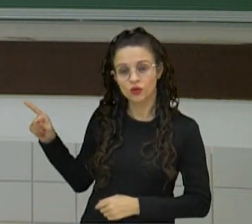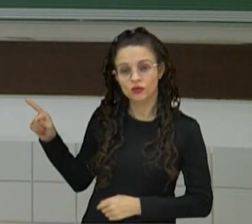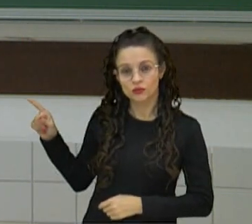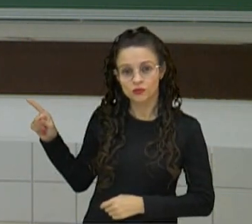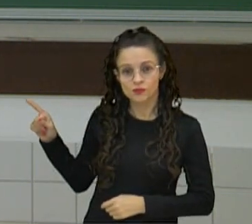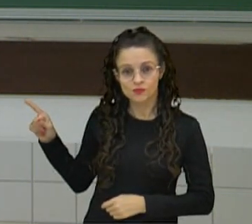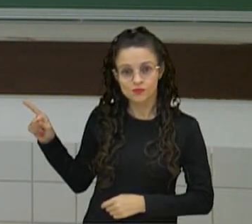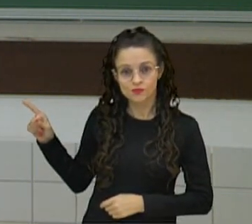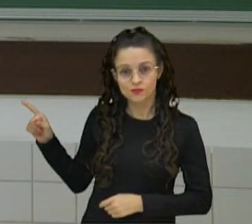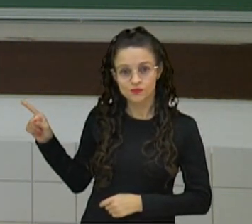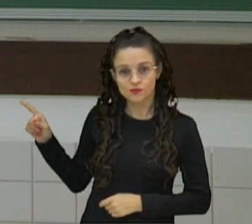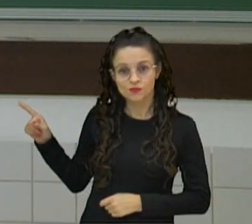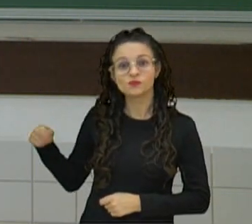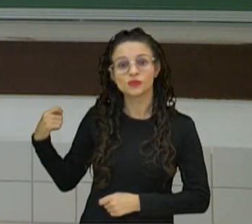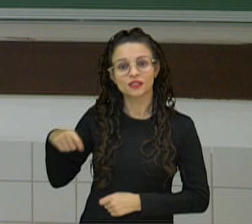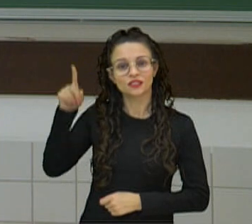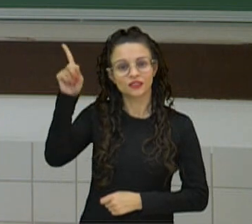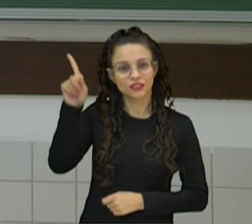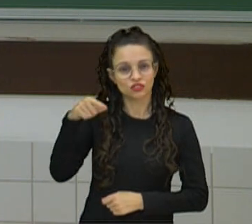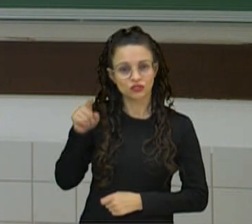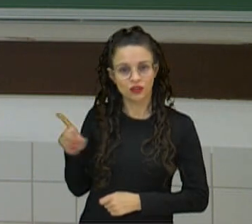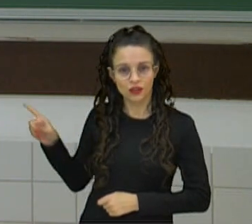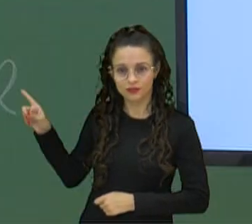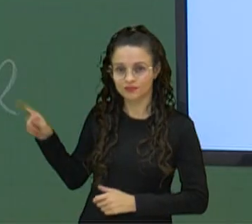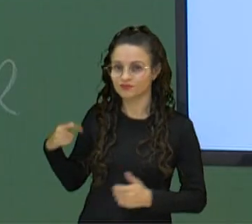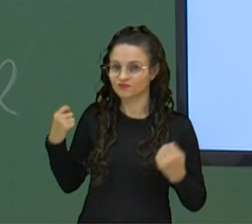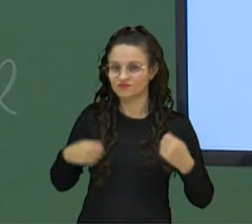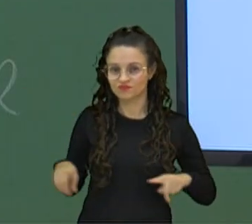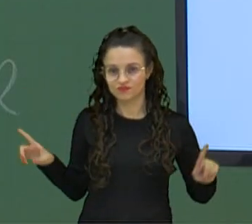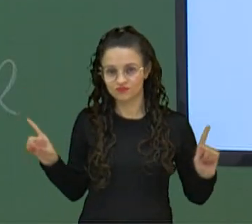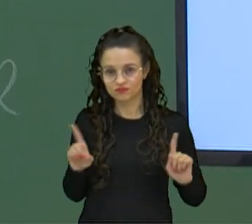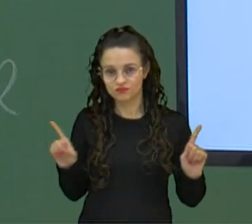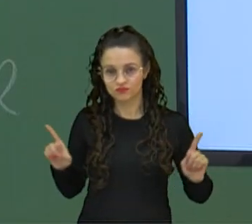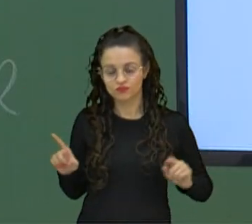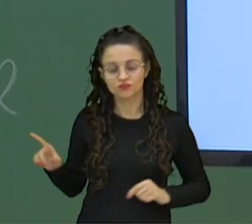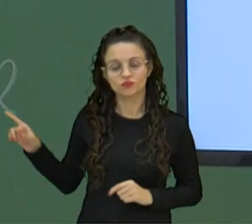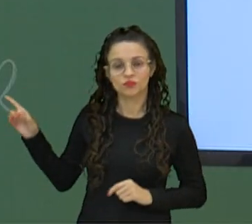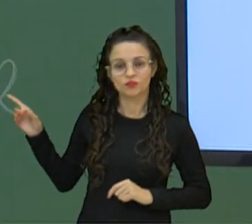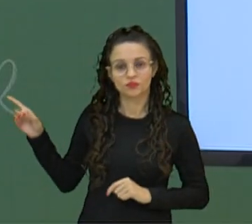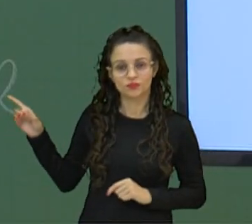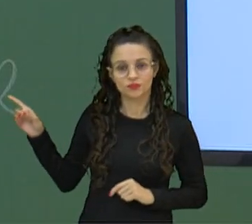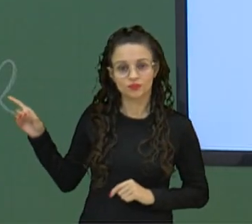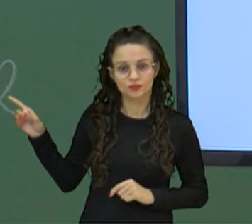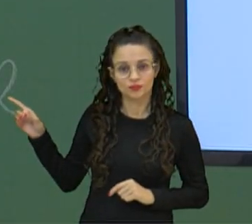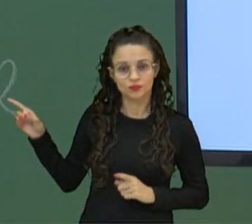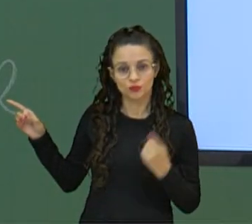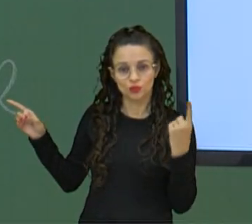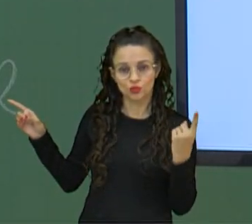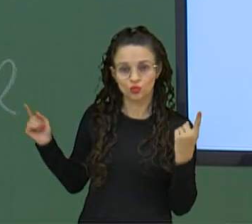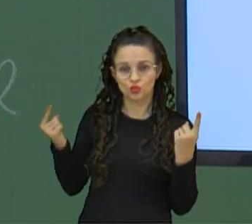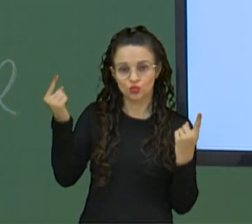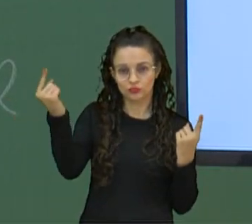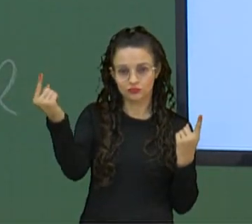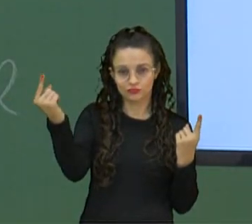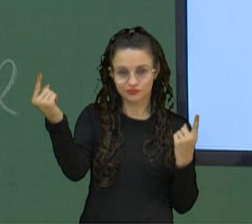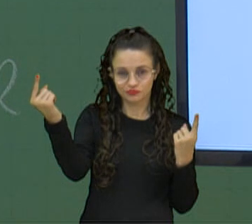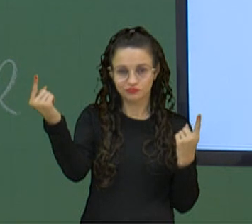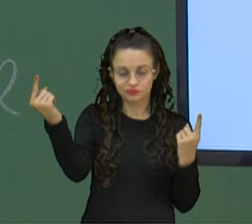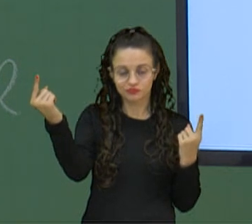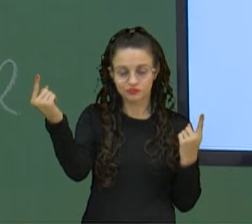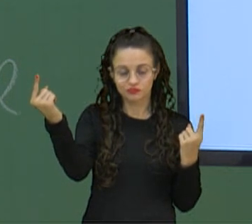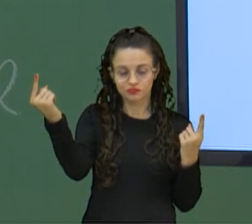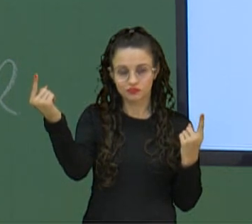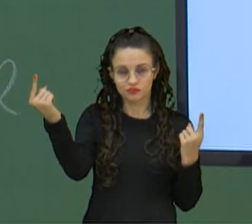único que eu preciso eliminar aqui, que não me interessa. Tenho um aqui no lado dos reagentes, tenho um lá no lado dos